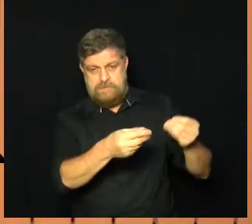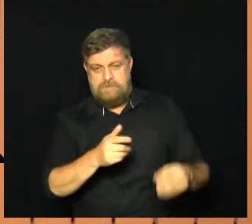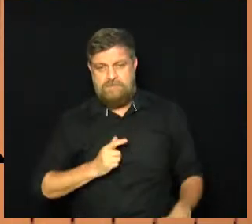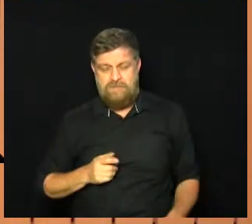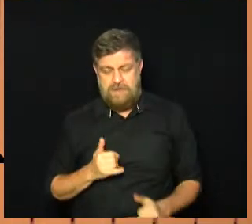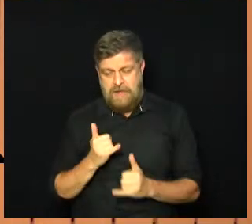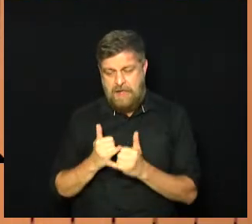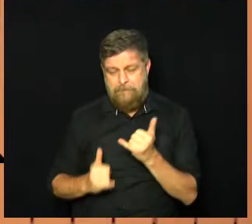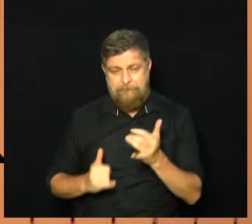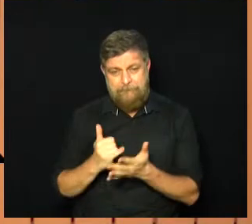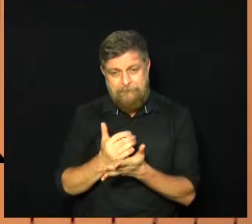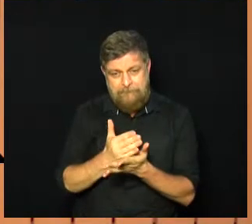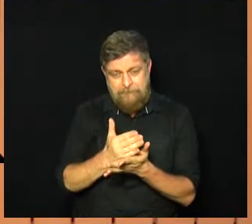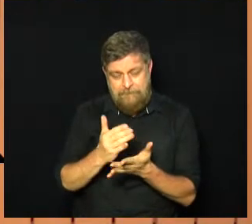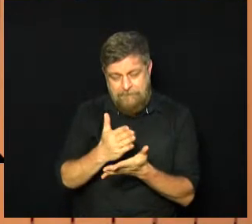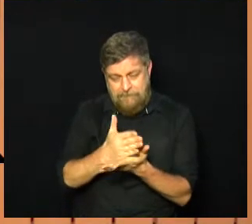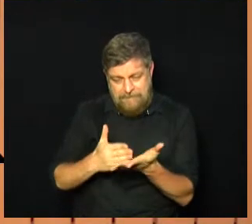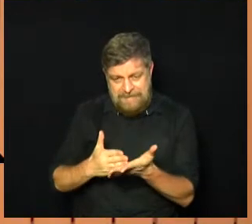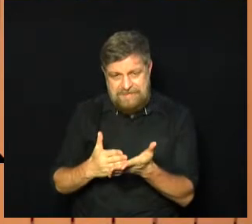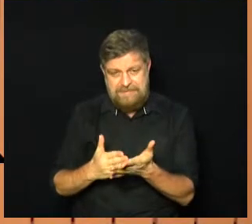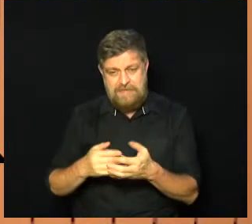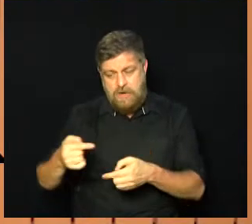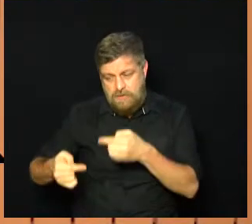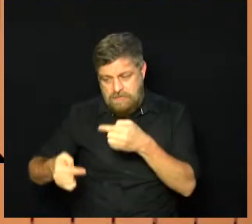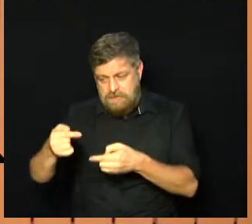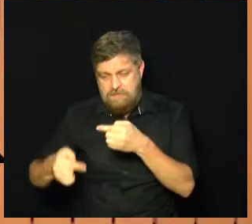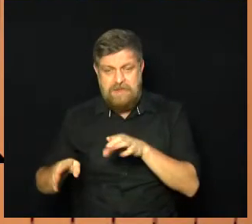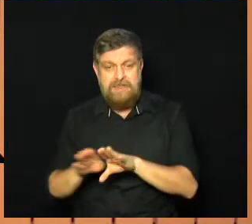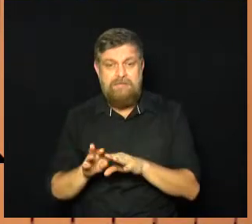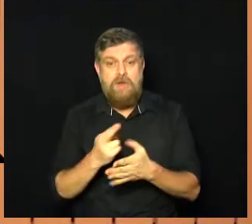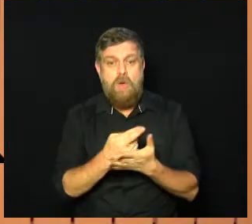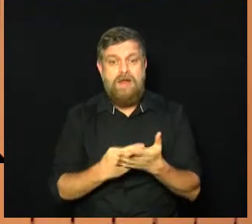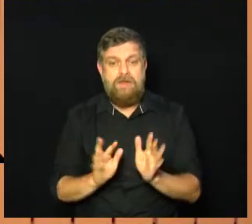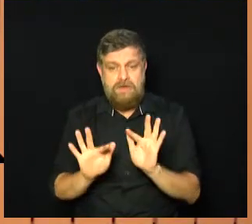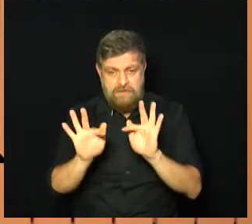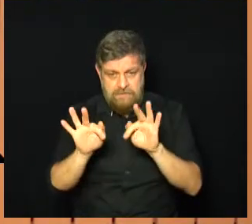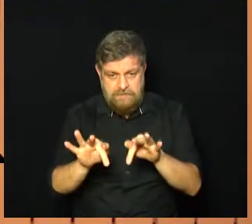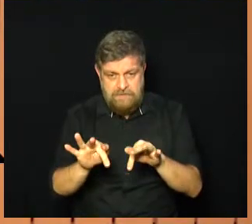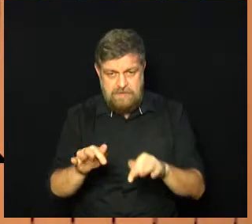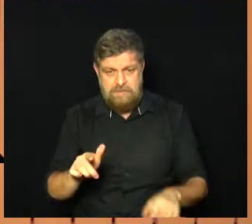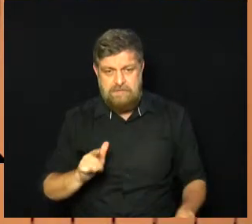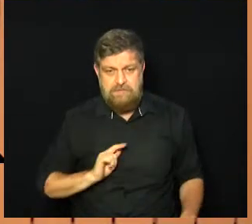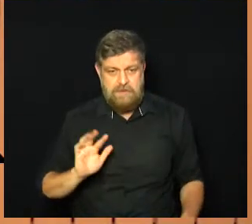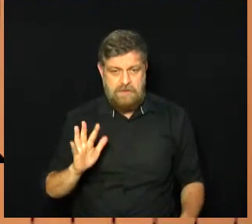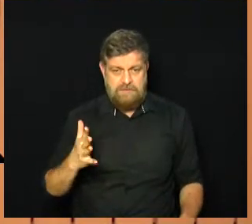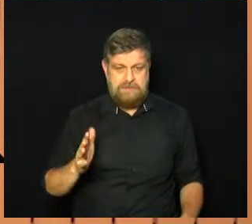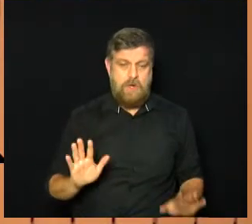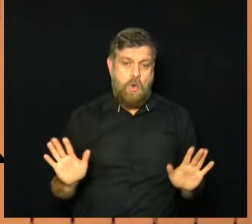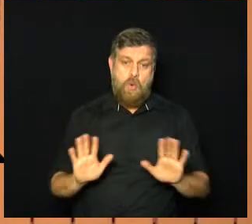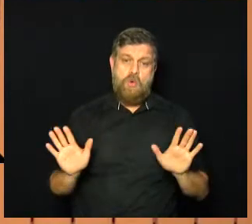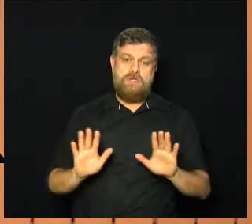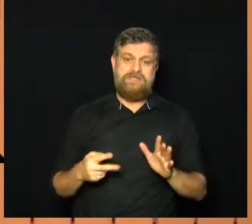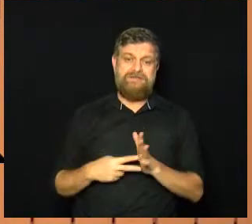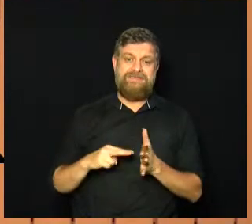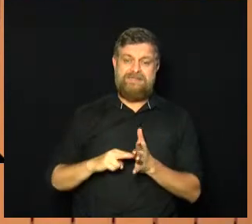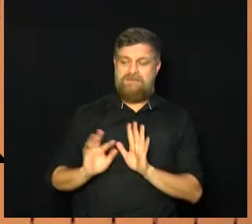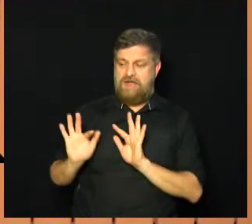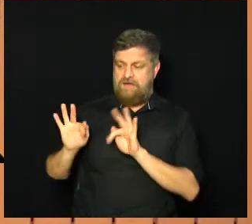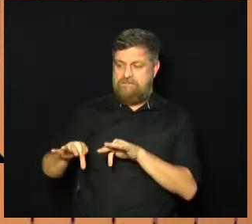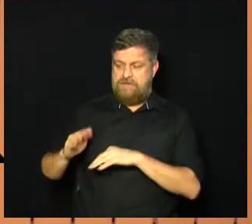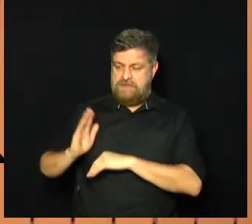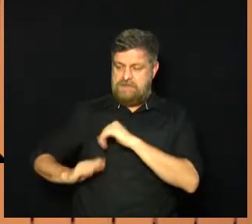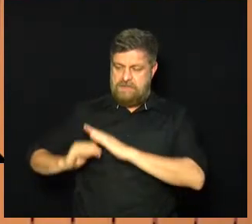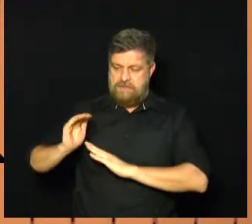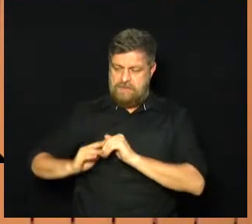parcial dos debates, né, promovidos, além do relatório final, que será no término. Então, esse aqui não significa o encerramento da